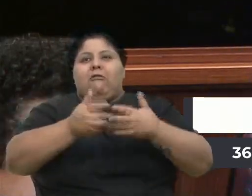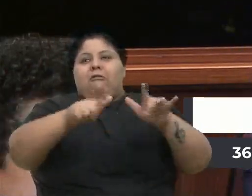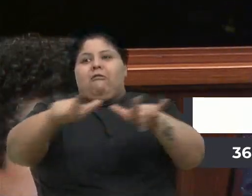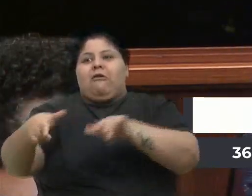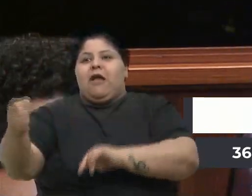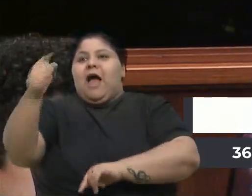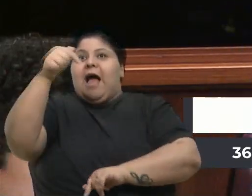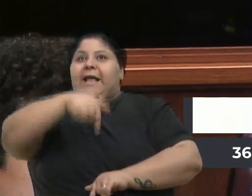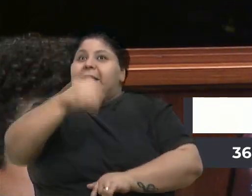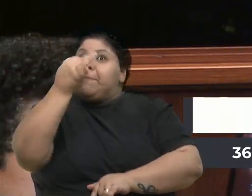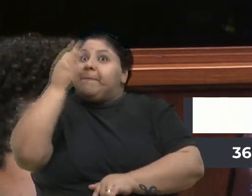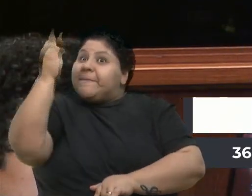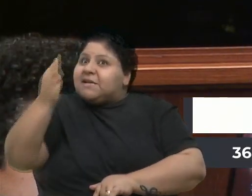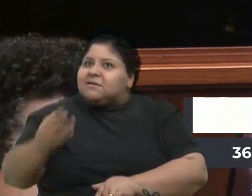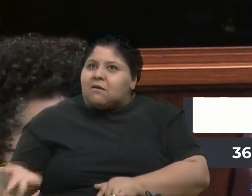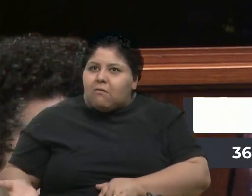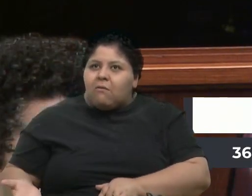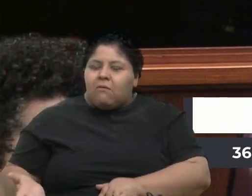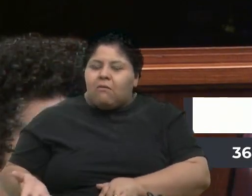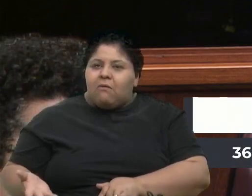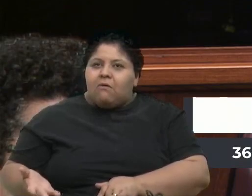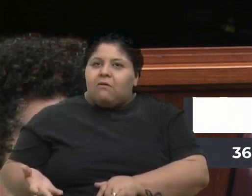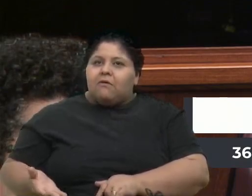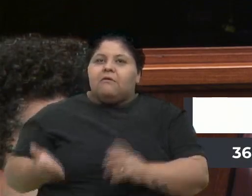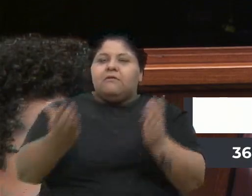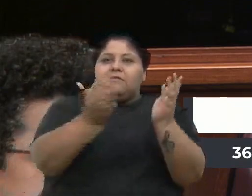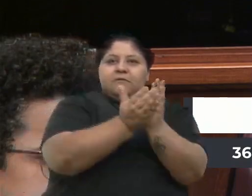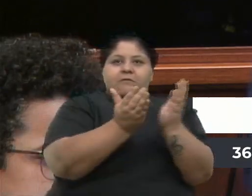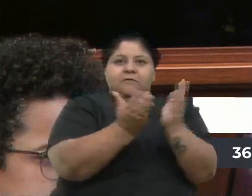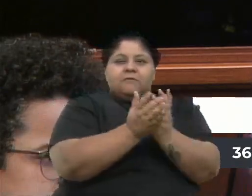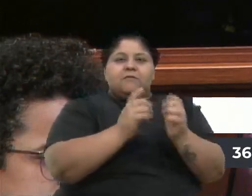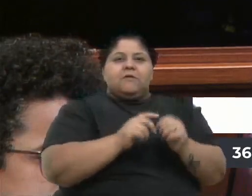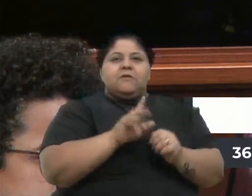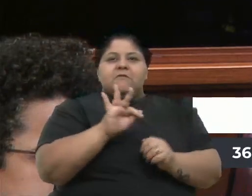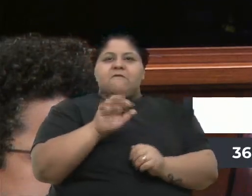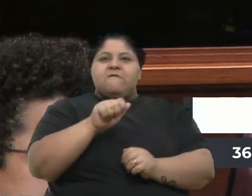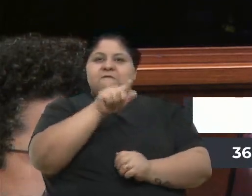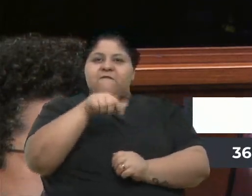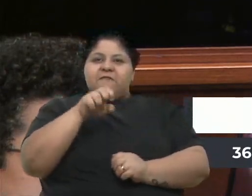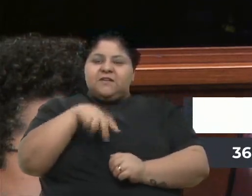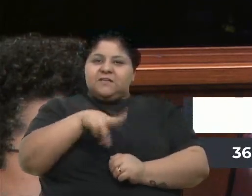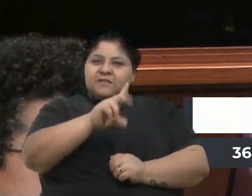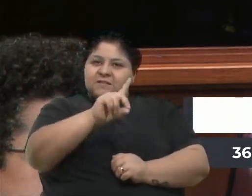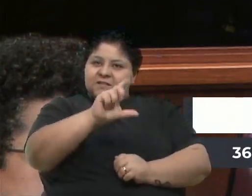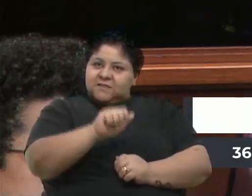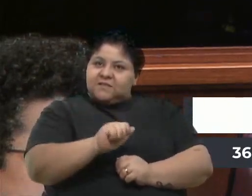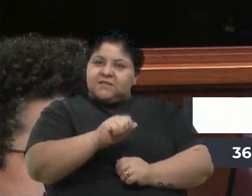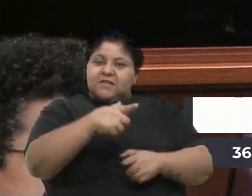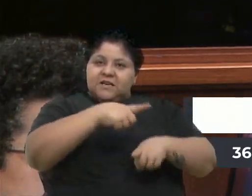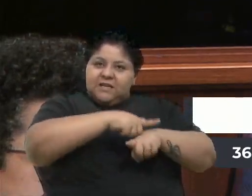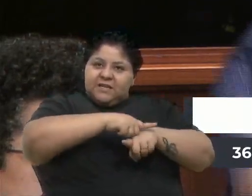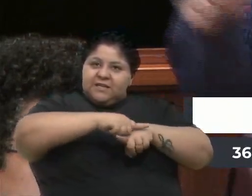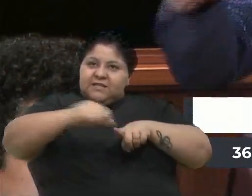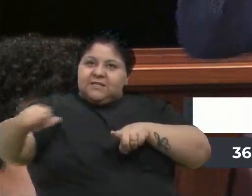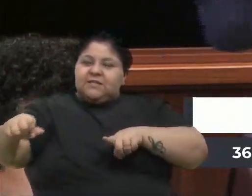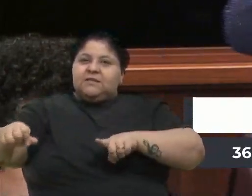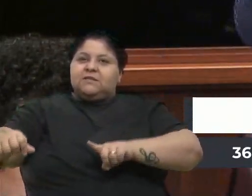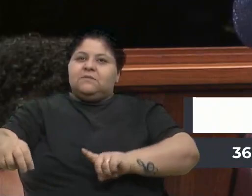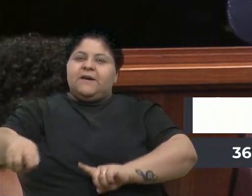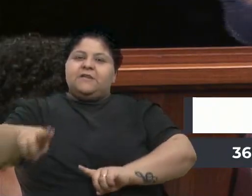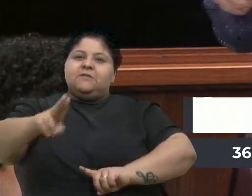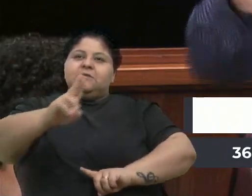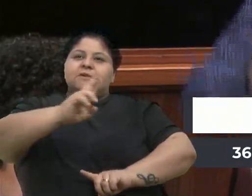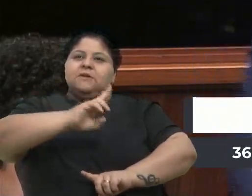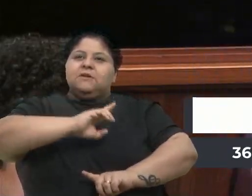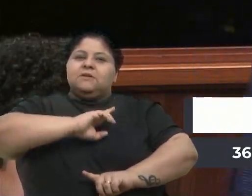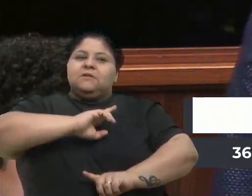estamos no Brasil. O estudante de Fazenda Souza, o aluno que sai do ensino médio, ou